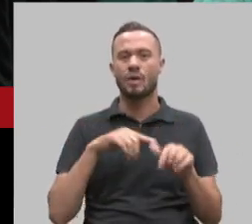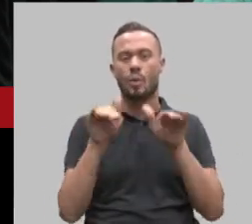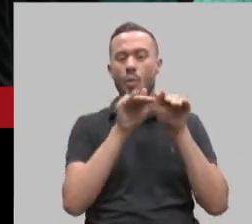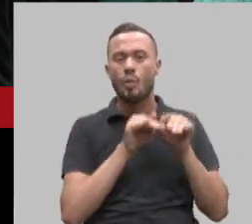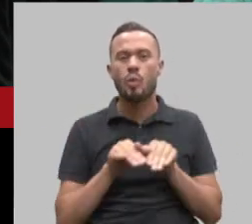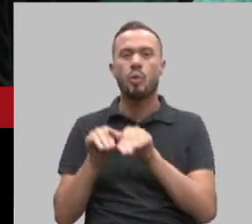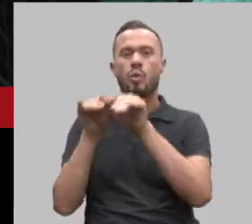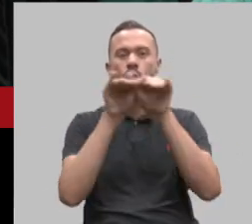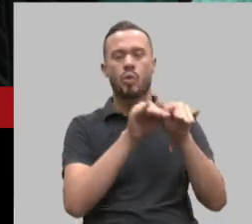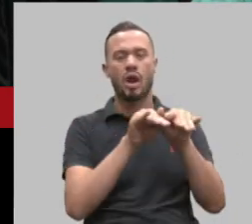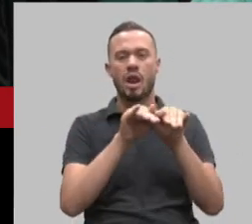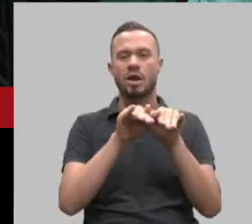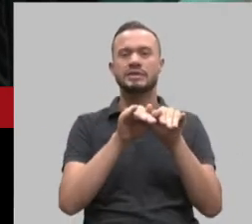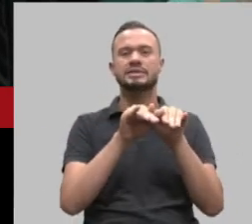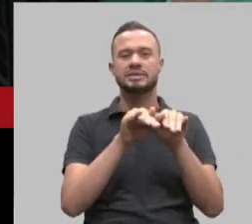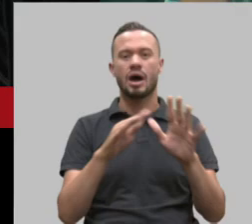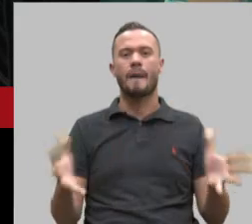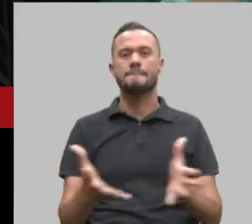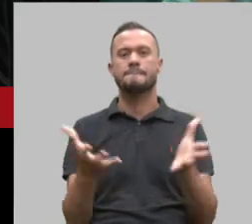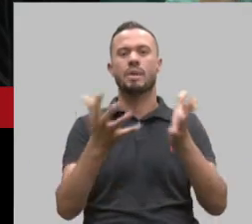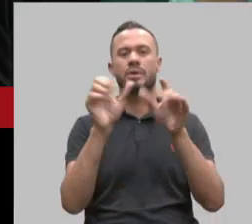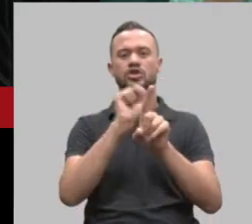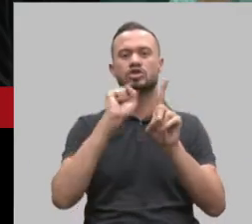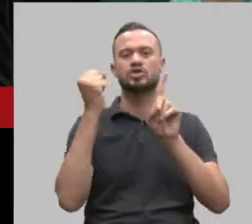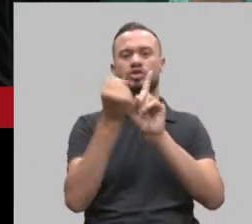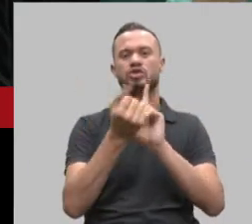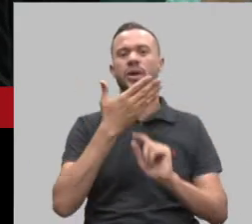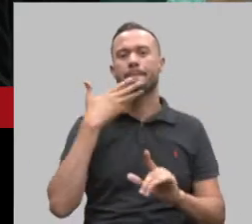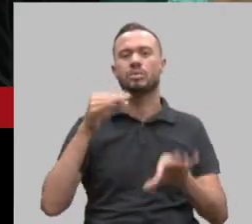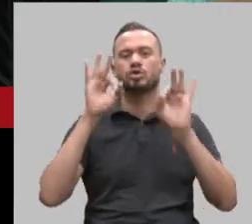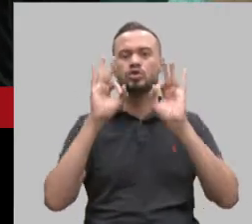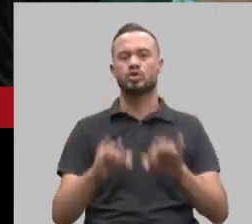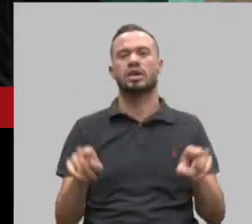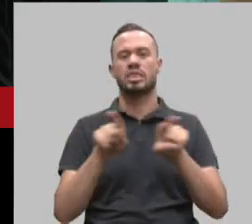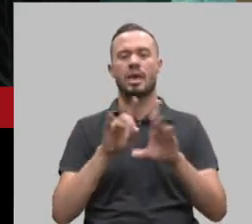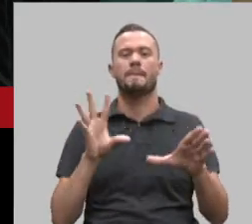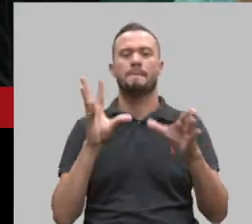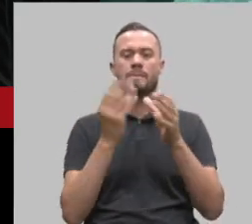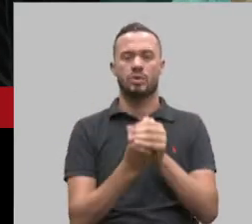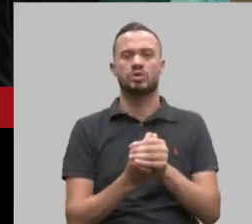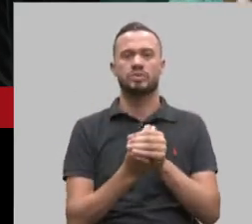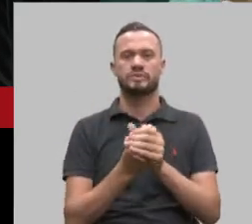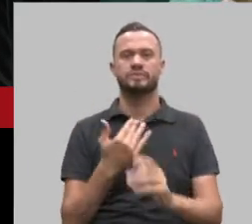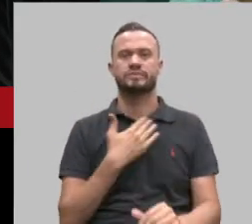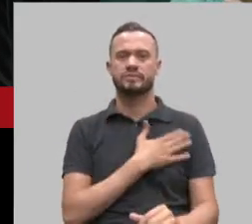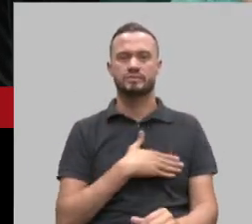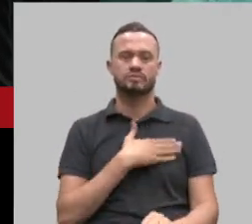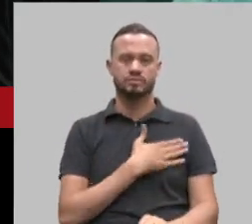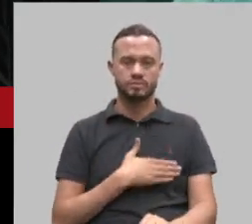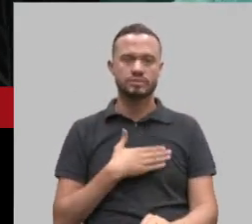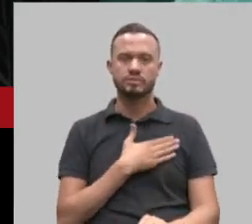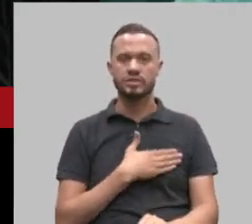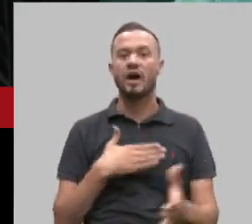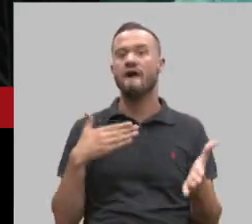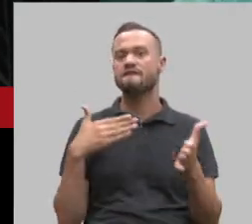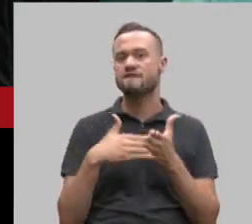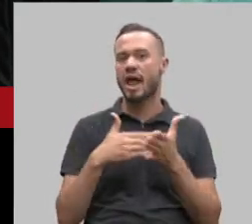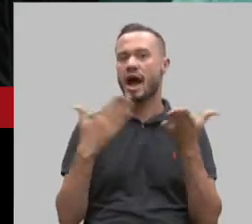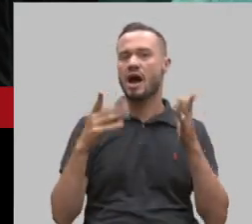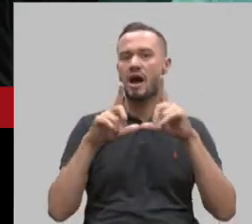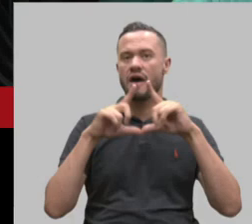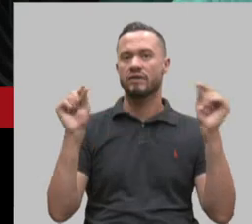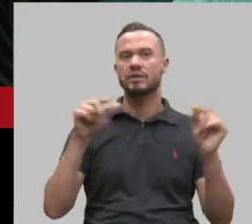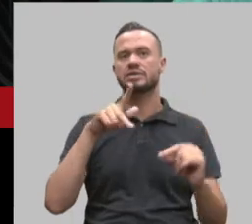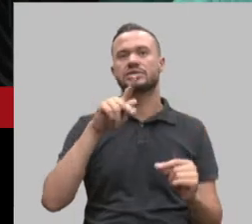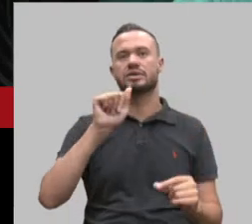condições promovendo uma sociedade mais justa e inclusiva gostaria de encerrar a minha fala com uma frase de Paulo